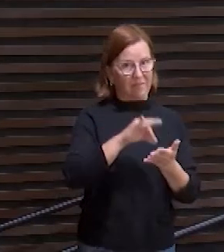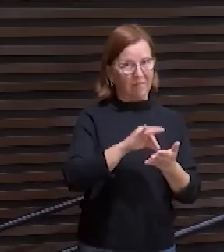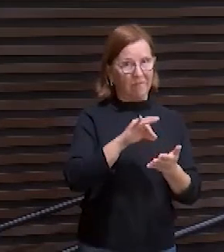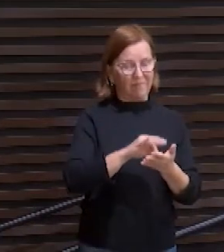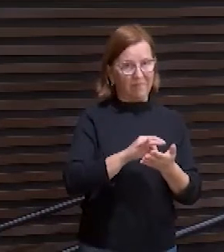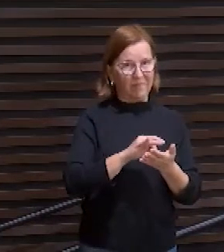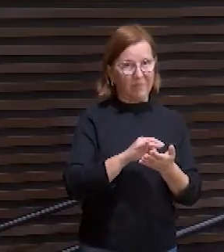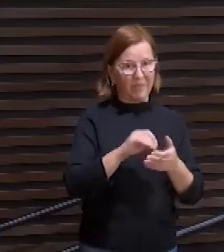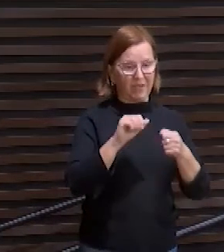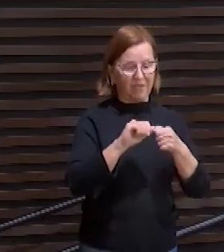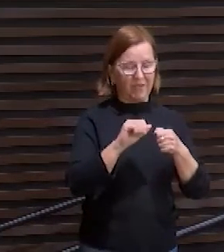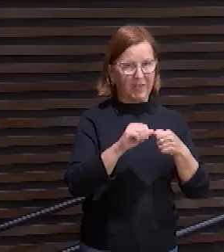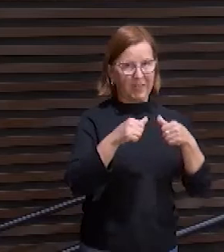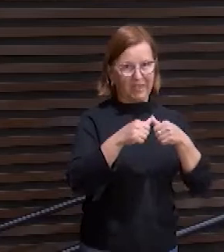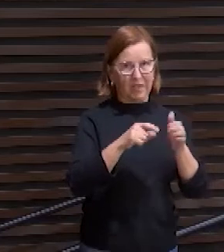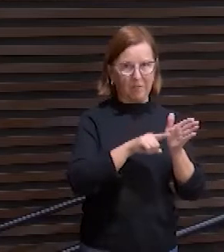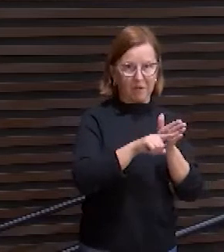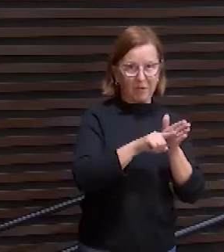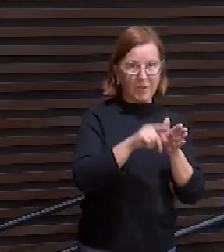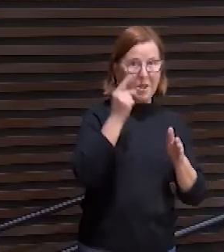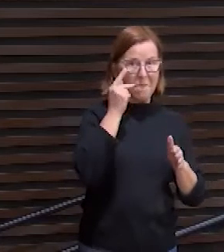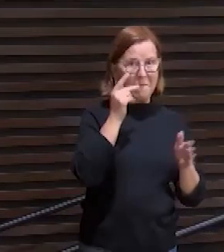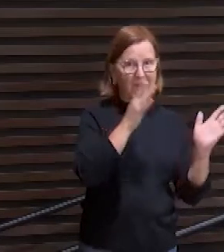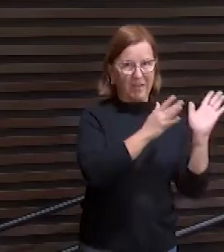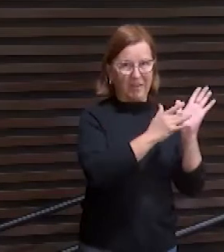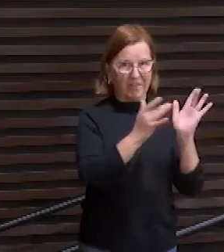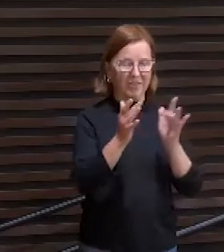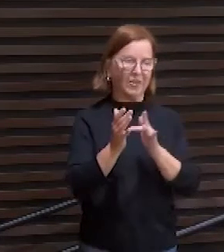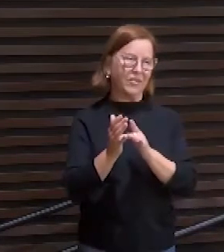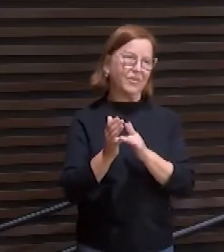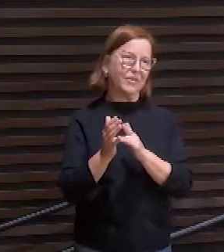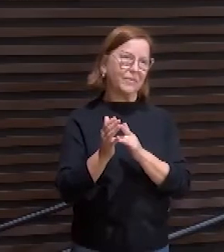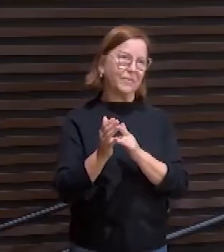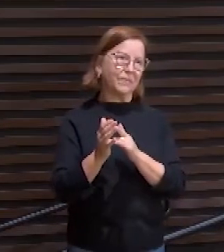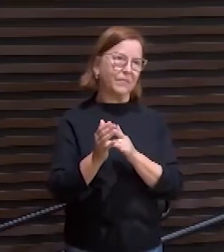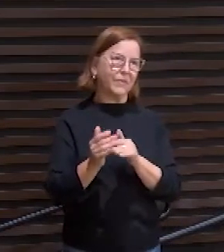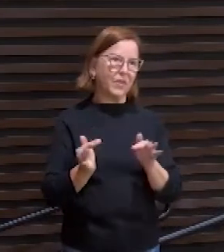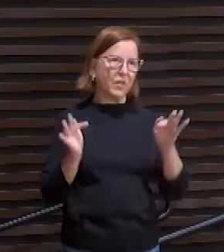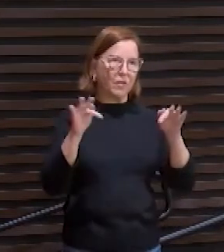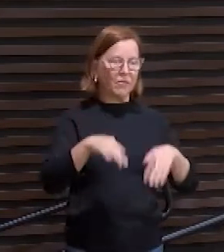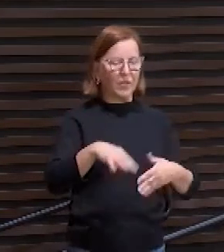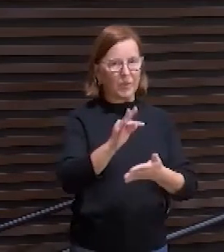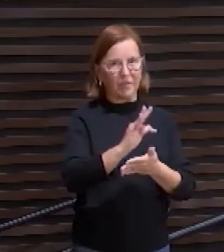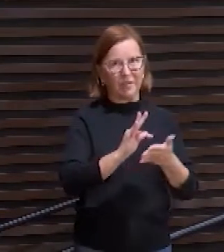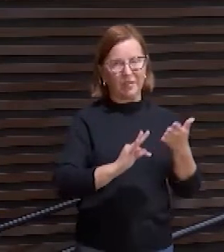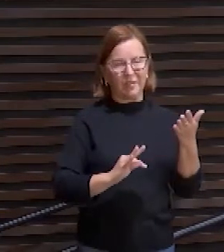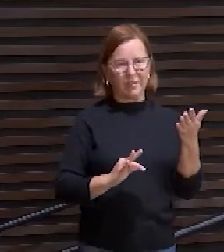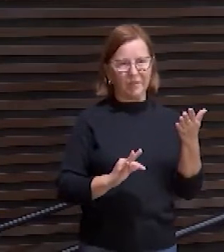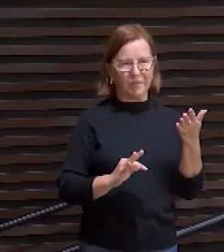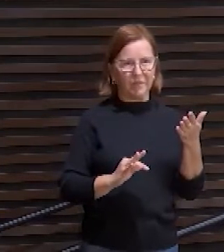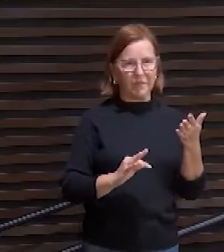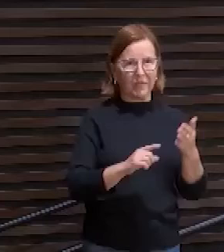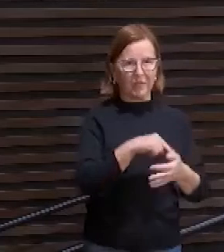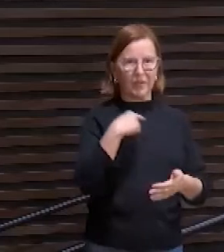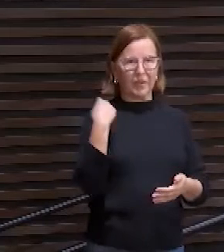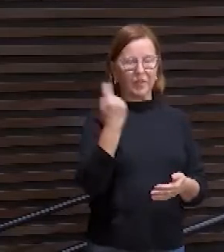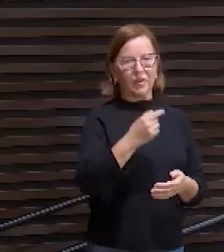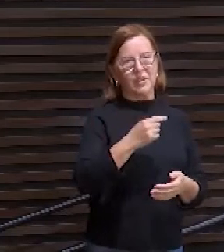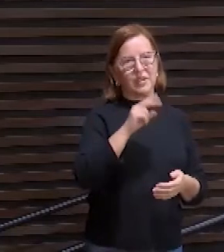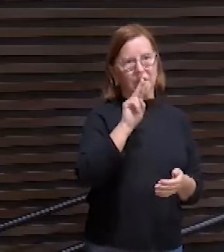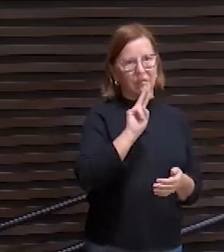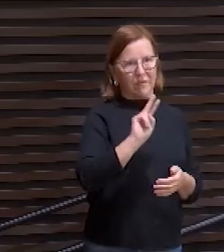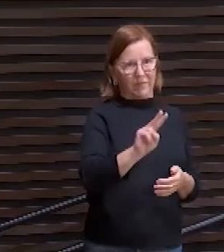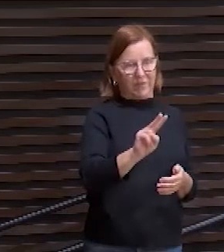em fazer essa pergunta para Jesus, ao final do texto, nós vemos que